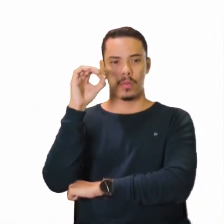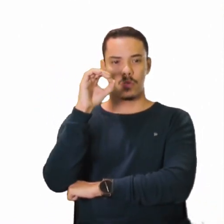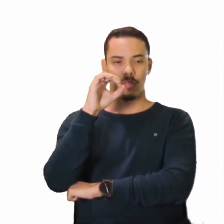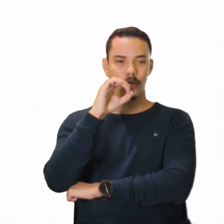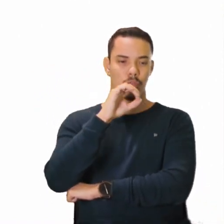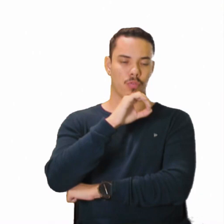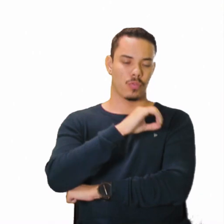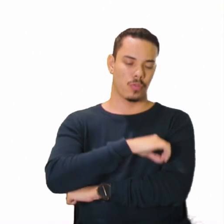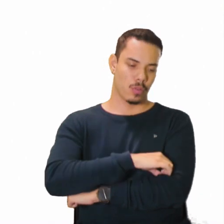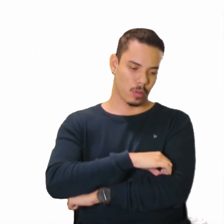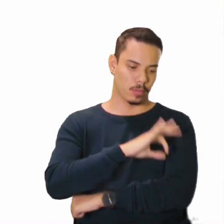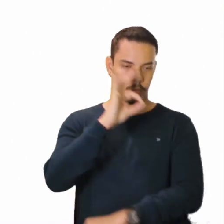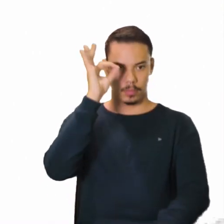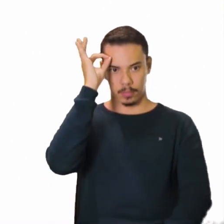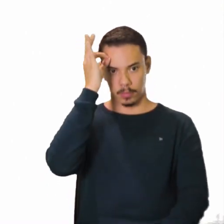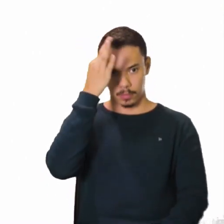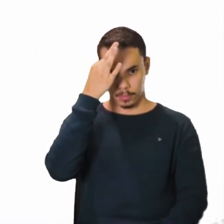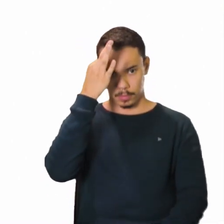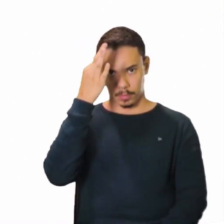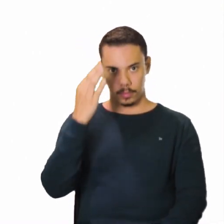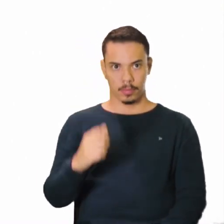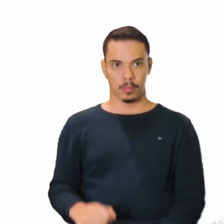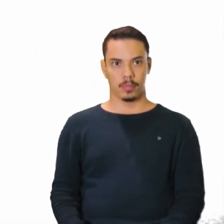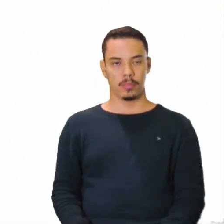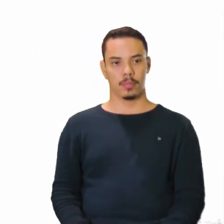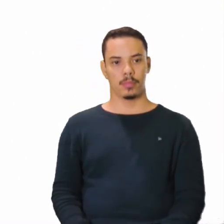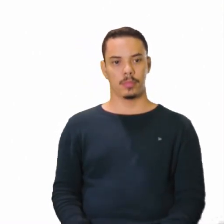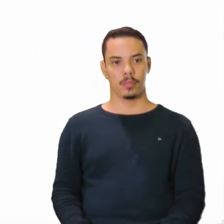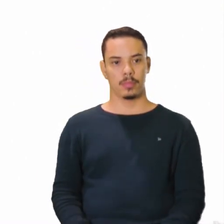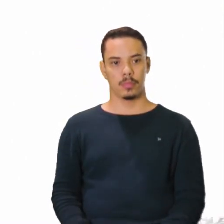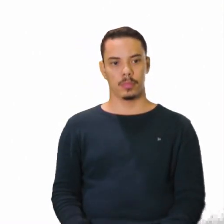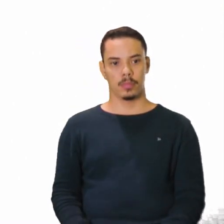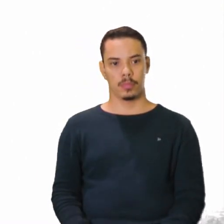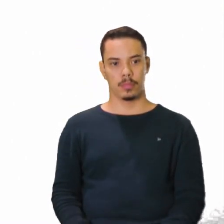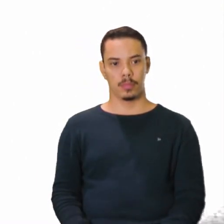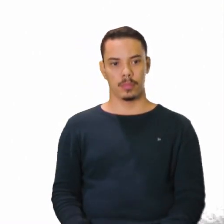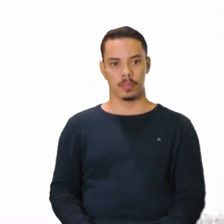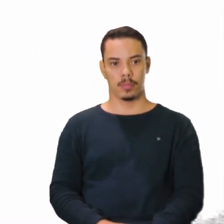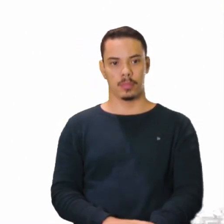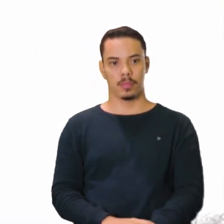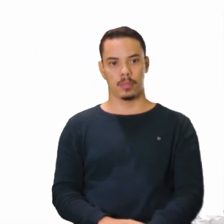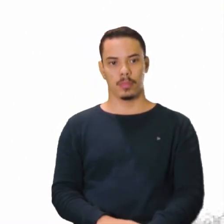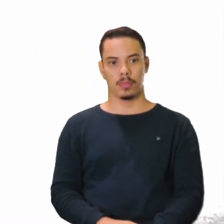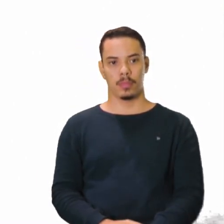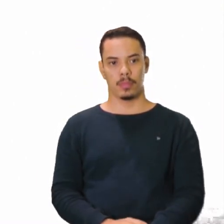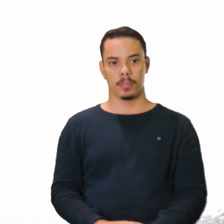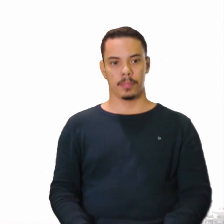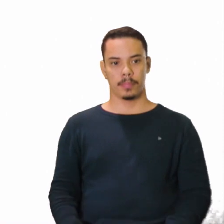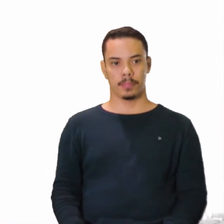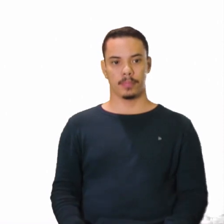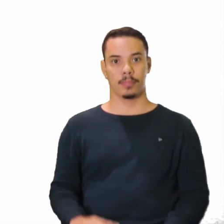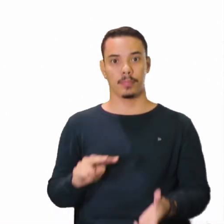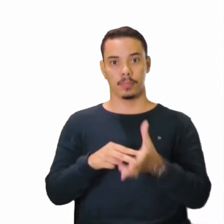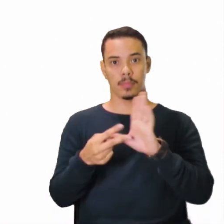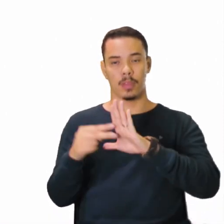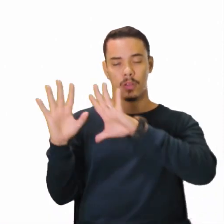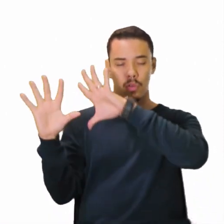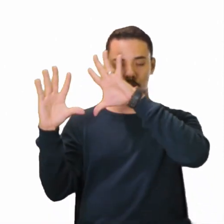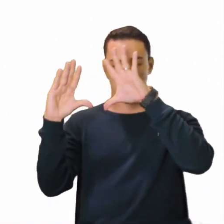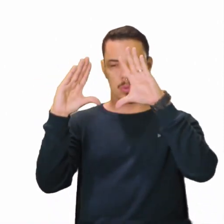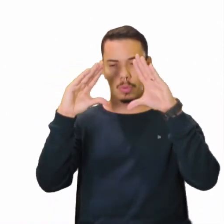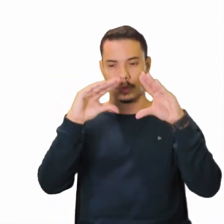anoiteceu cedo. Cadê aí o verbo que indica fenômeno da natureza?